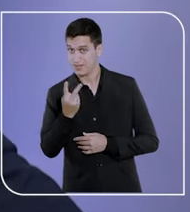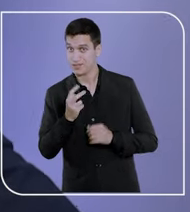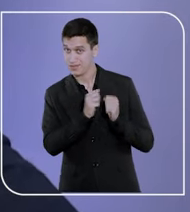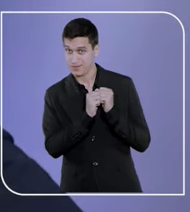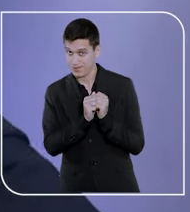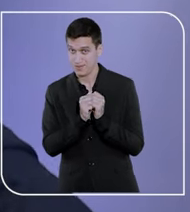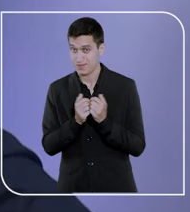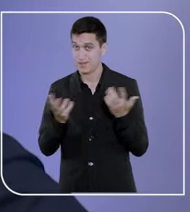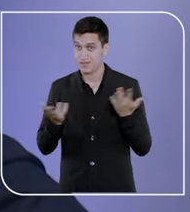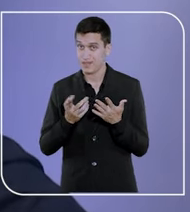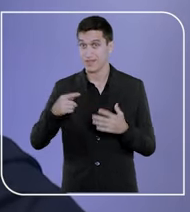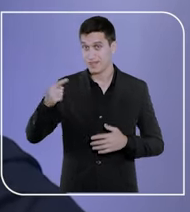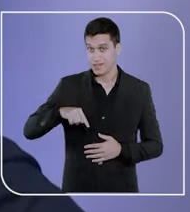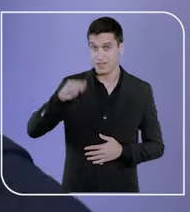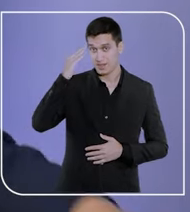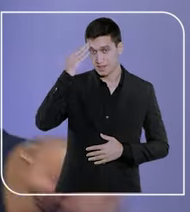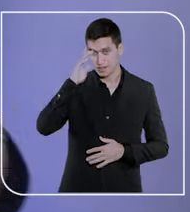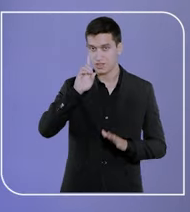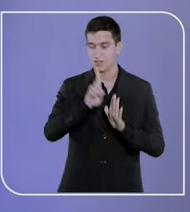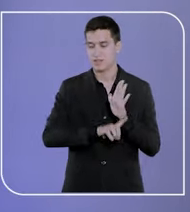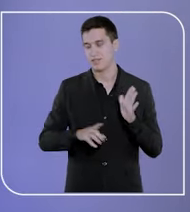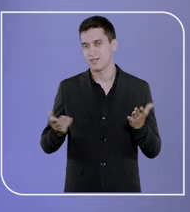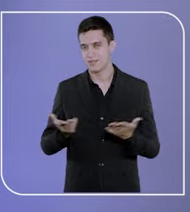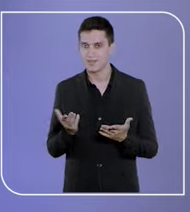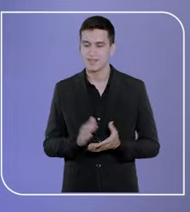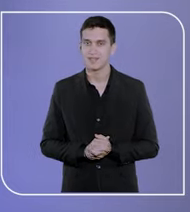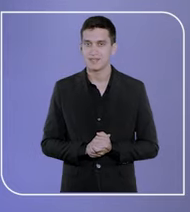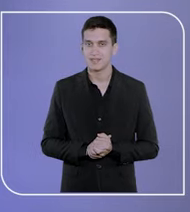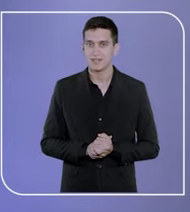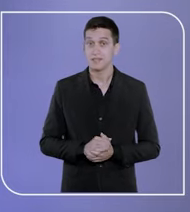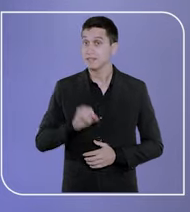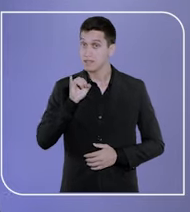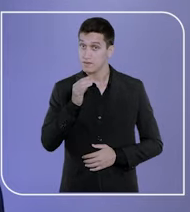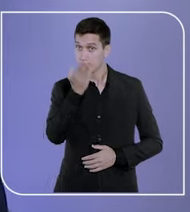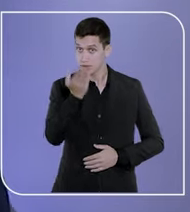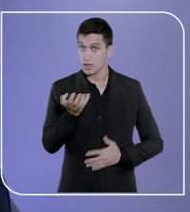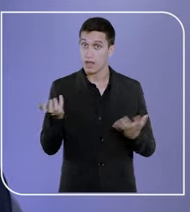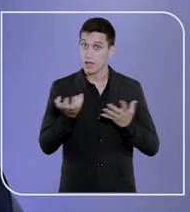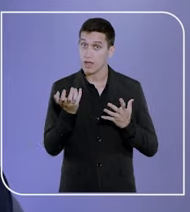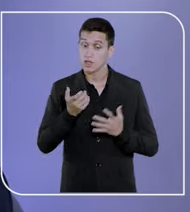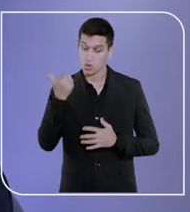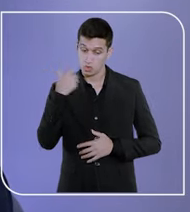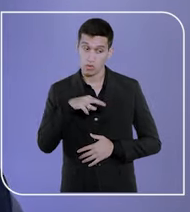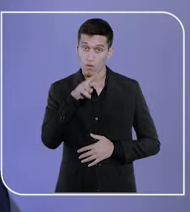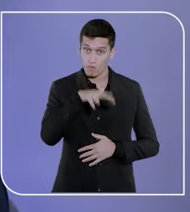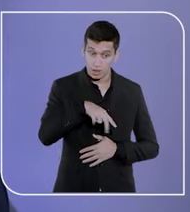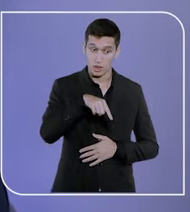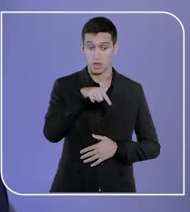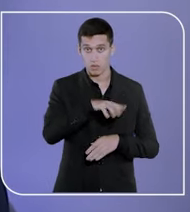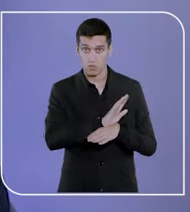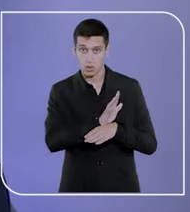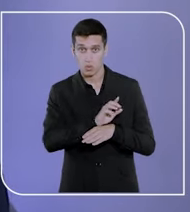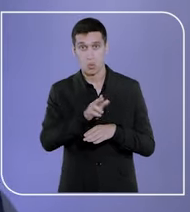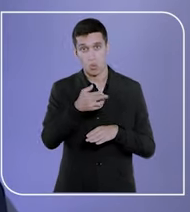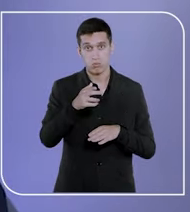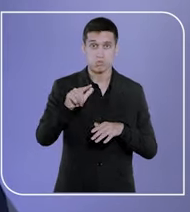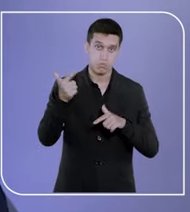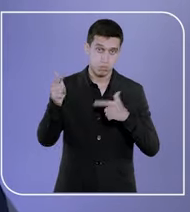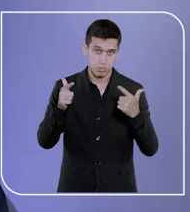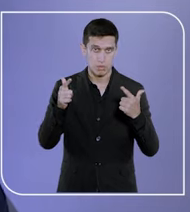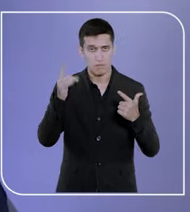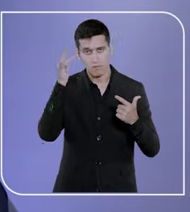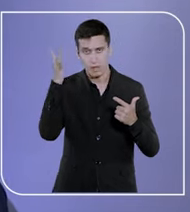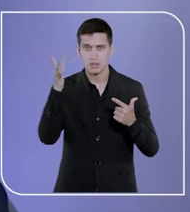pela participação de ambos aqui no Entender Direito de hoje. E se você quiser conferir novamente este e outros programas,